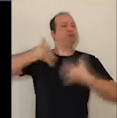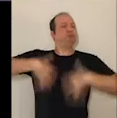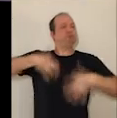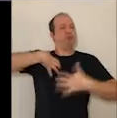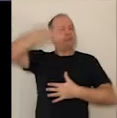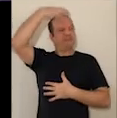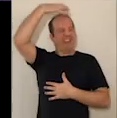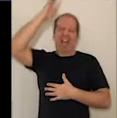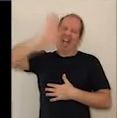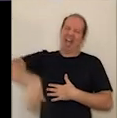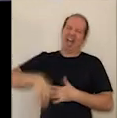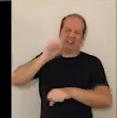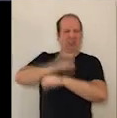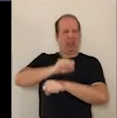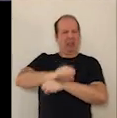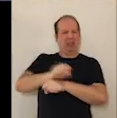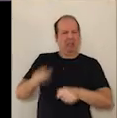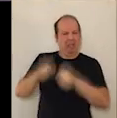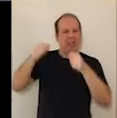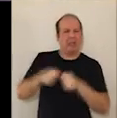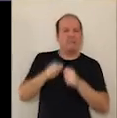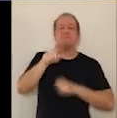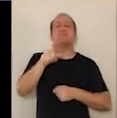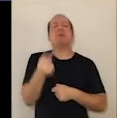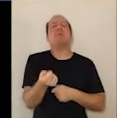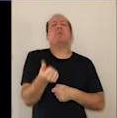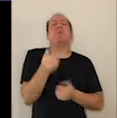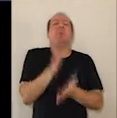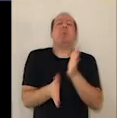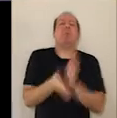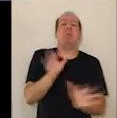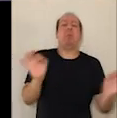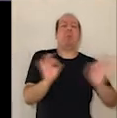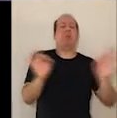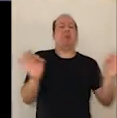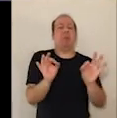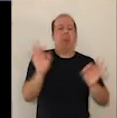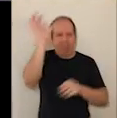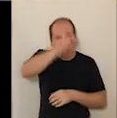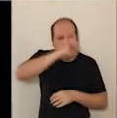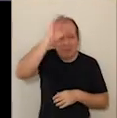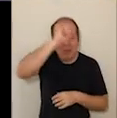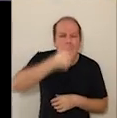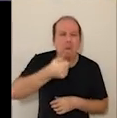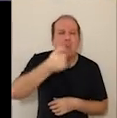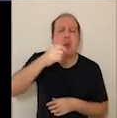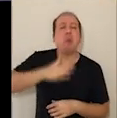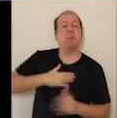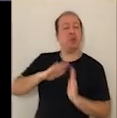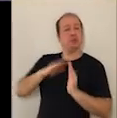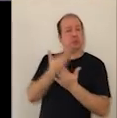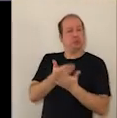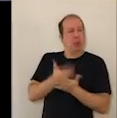imperador. Chega, chega, chega, chega. Eu já estaria sem um tostão a essa altura. Aprendeu pouco na minha